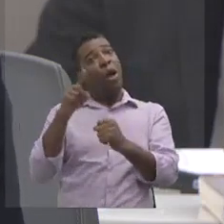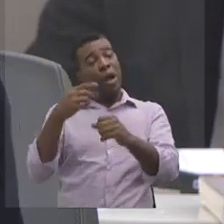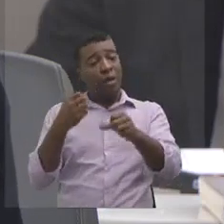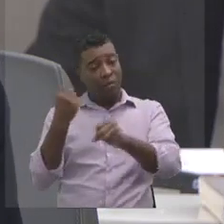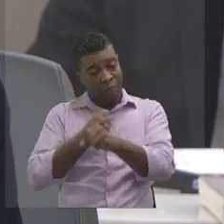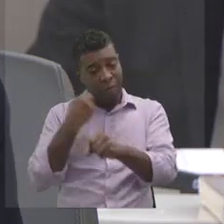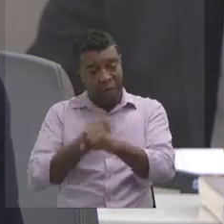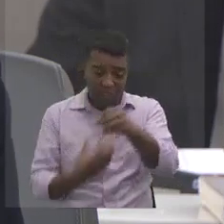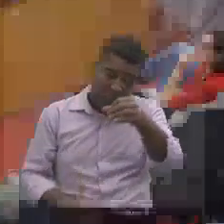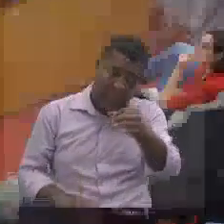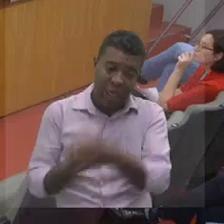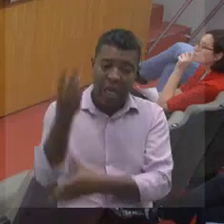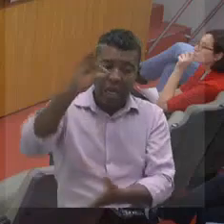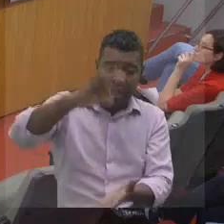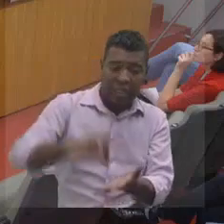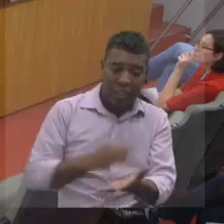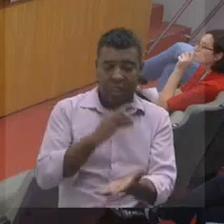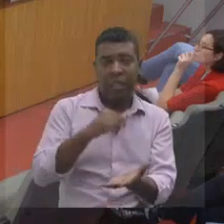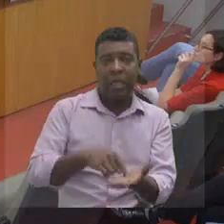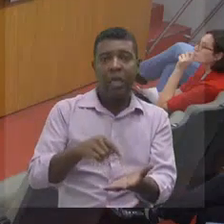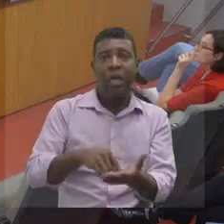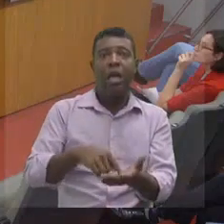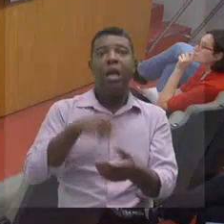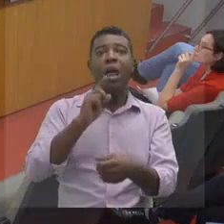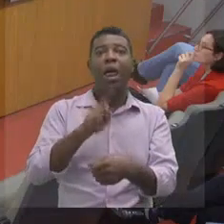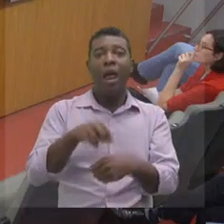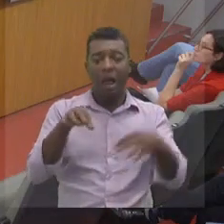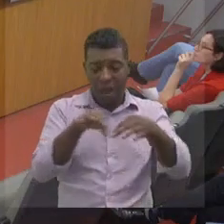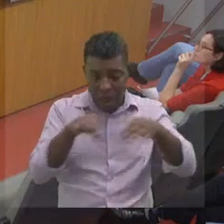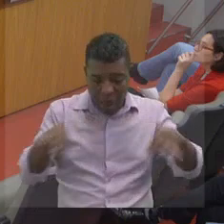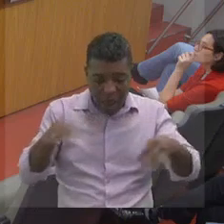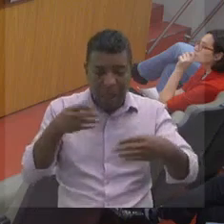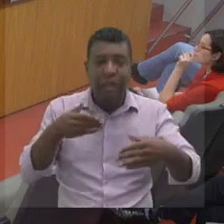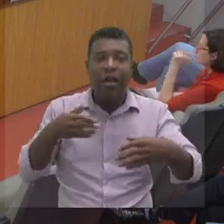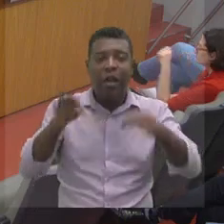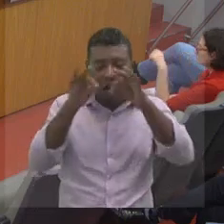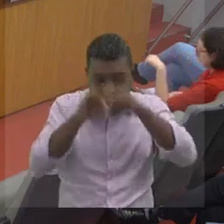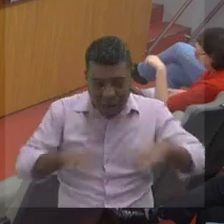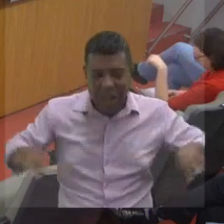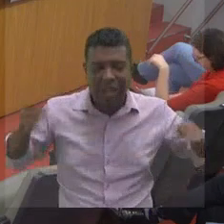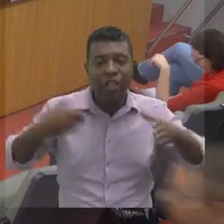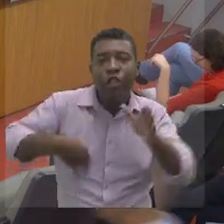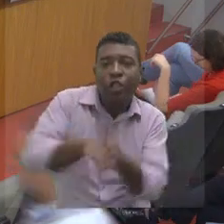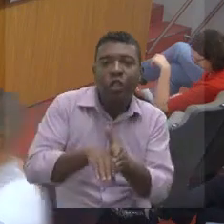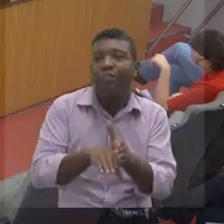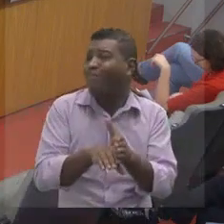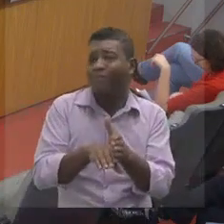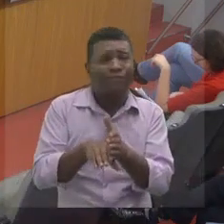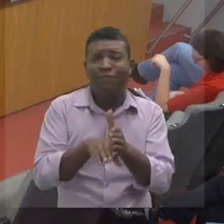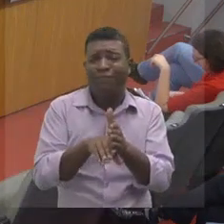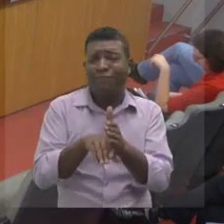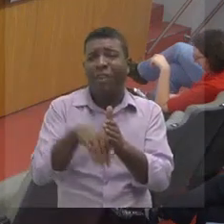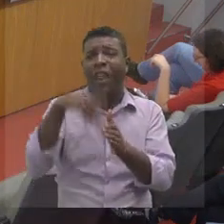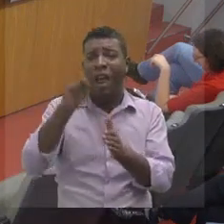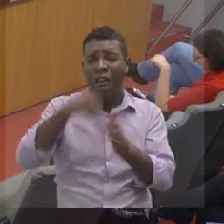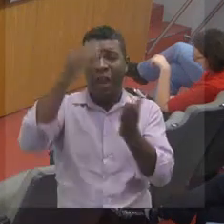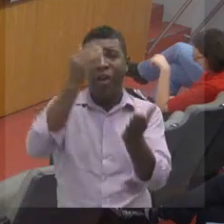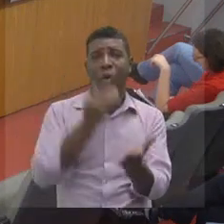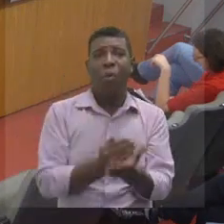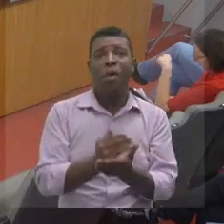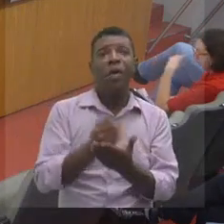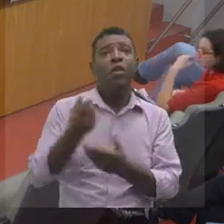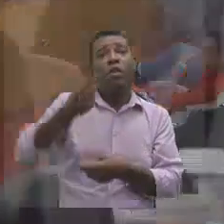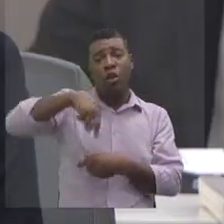um leilão a assinatura de um contrato é a linha de chegada mas é o ponto de partida né então nós temos uma preocupação muito grande aqui de